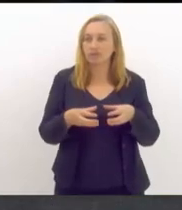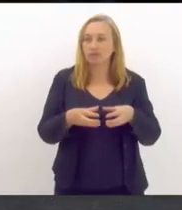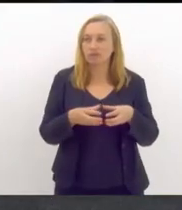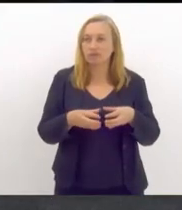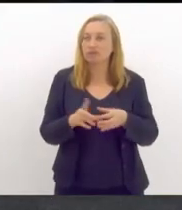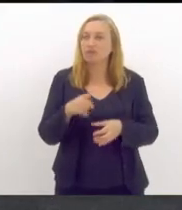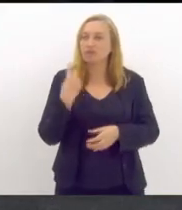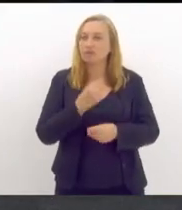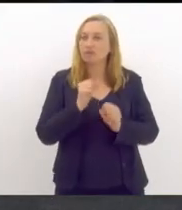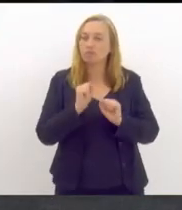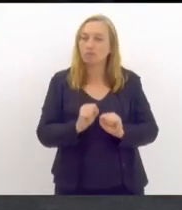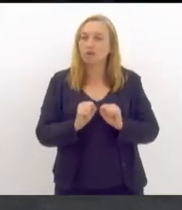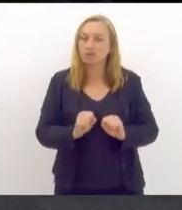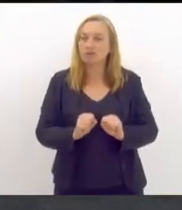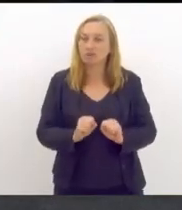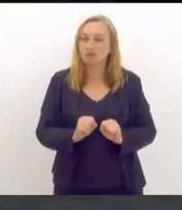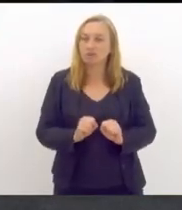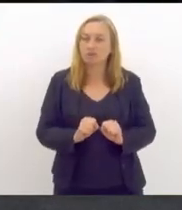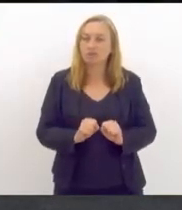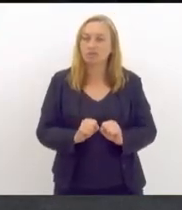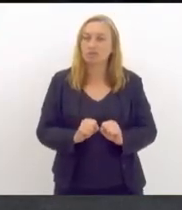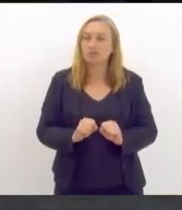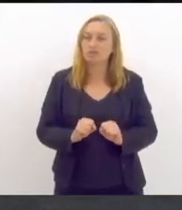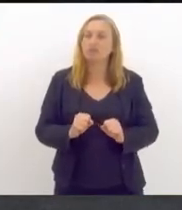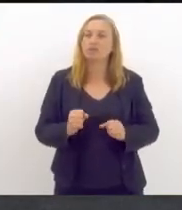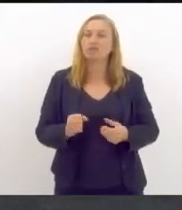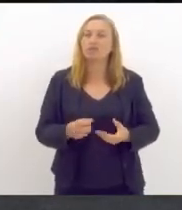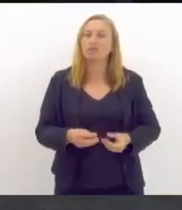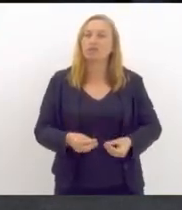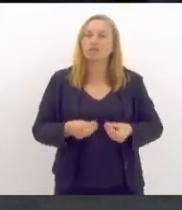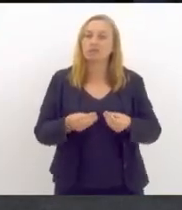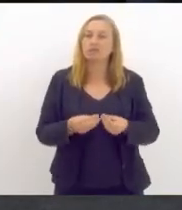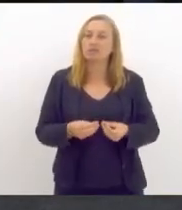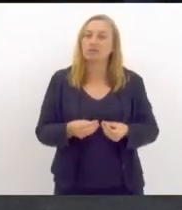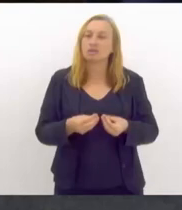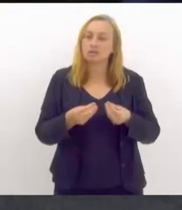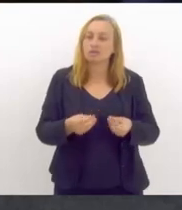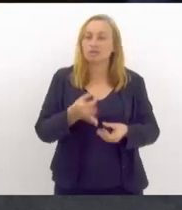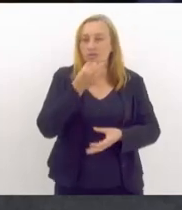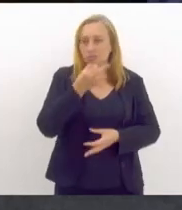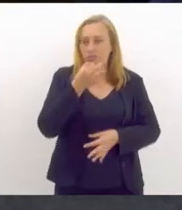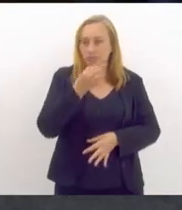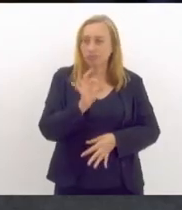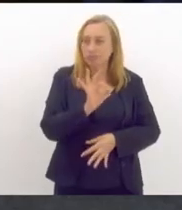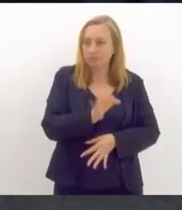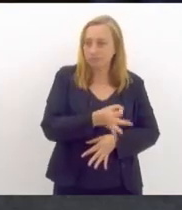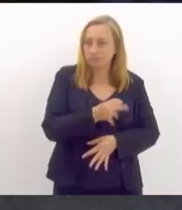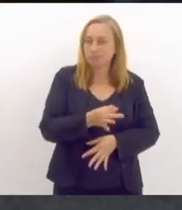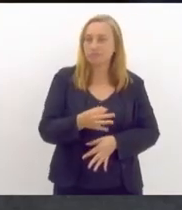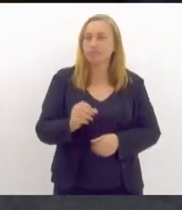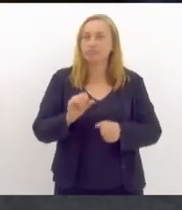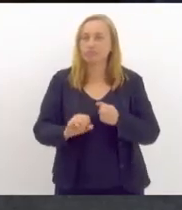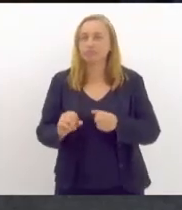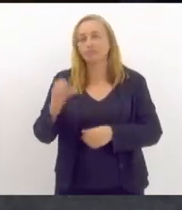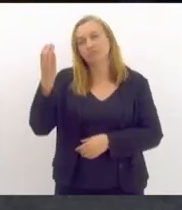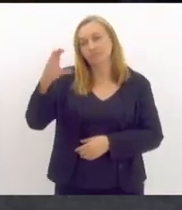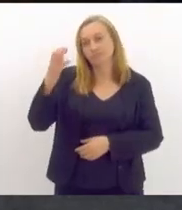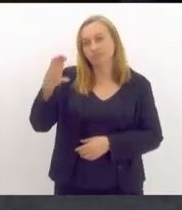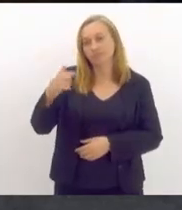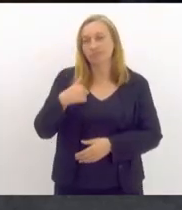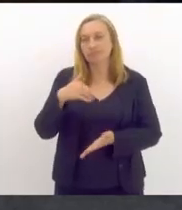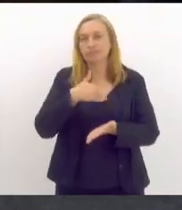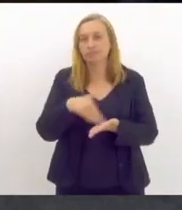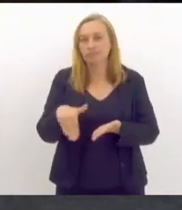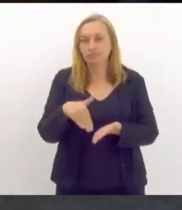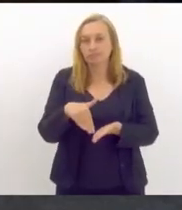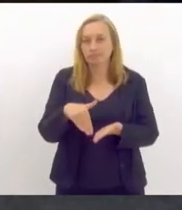que a gente possa é trazer os mecanismos das sugestões necessárias como nós fizemos em Niterói até porque fui o